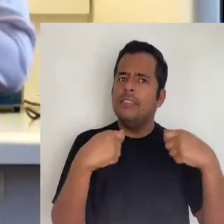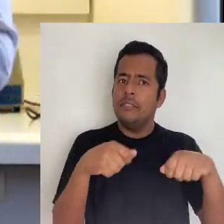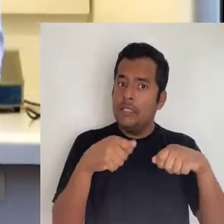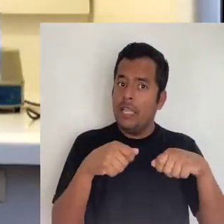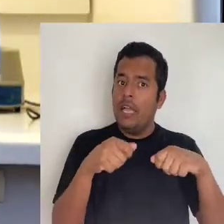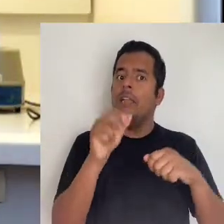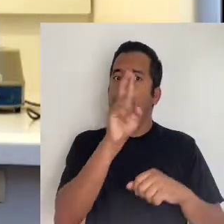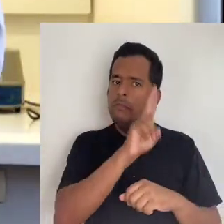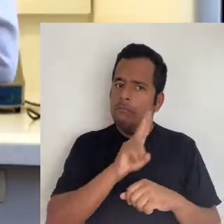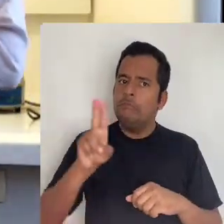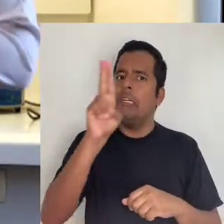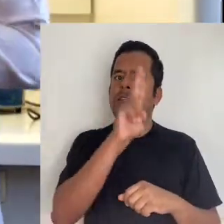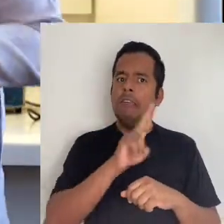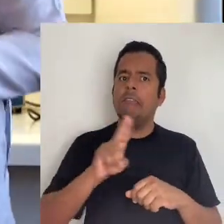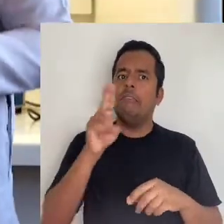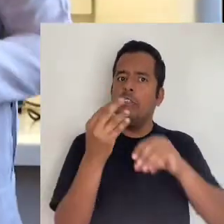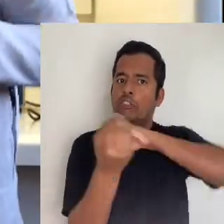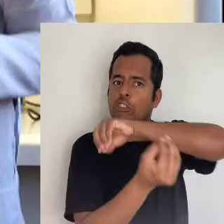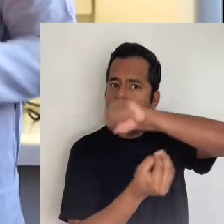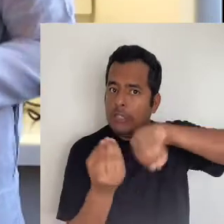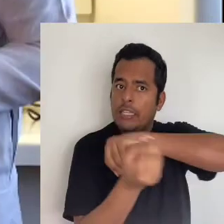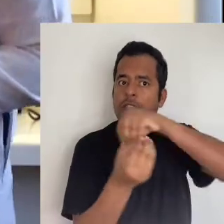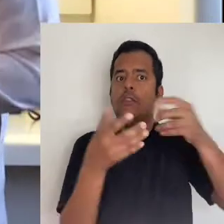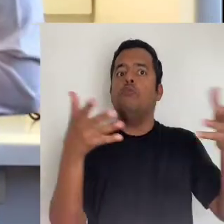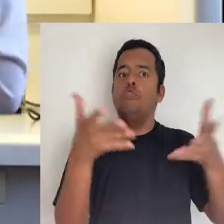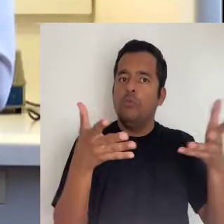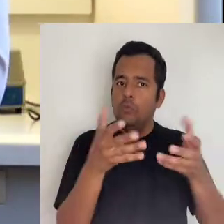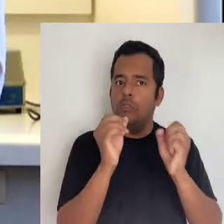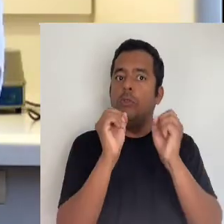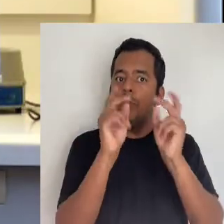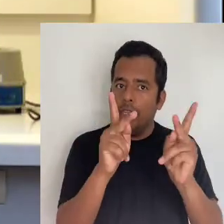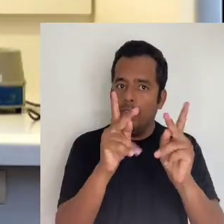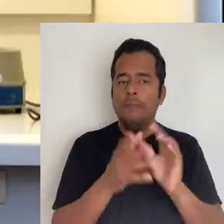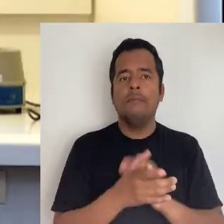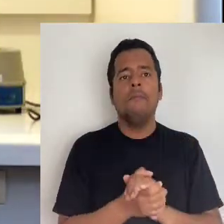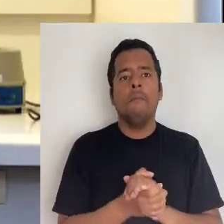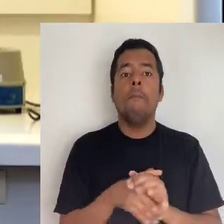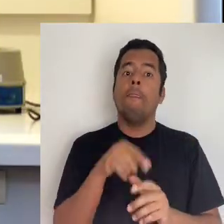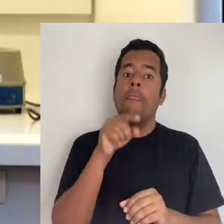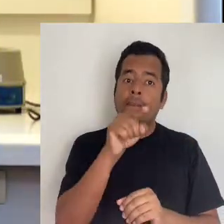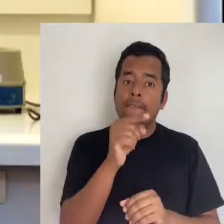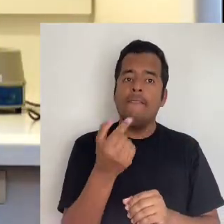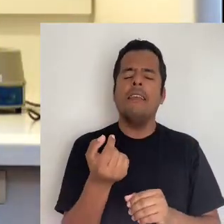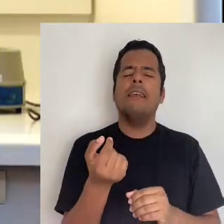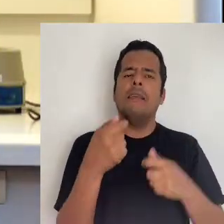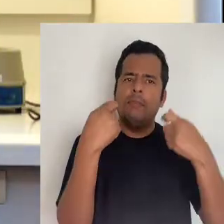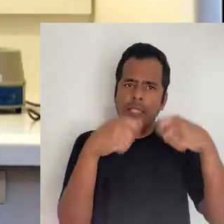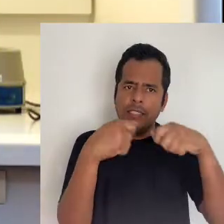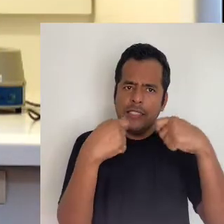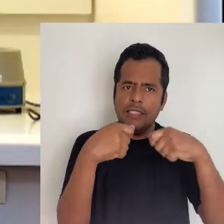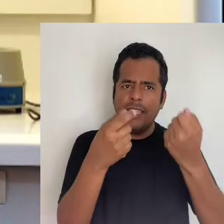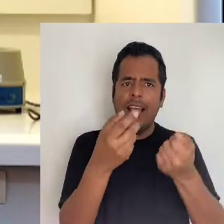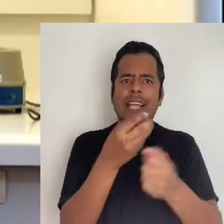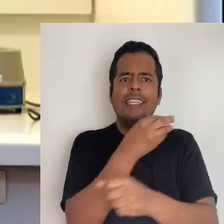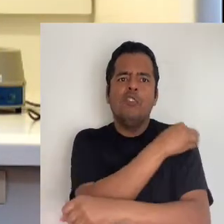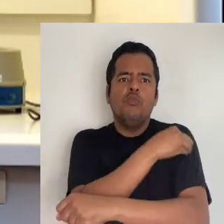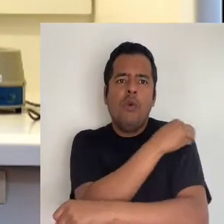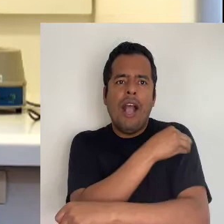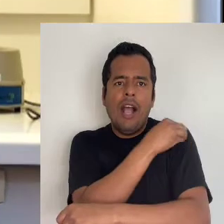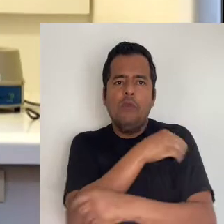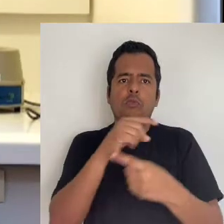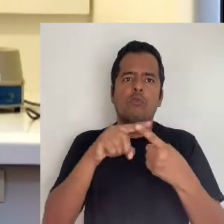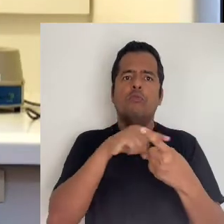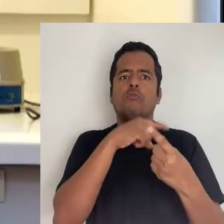iremos precisar para esta reação de hoje, tá? Então, nós iremos precisar do álcool